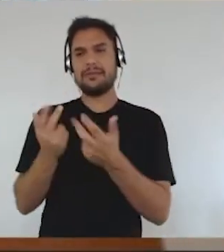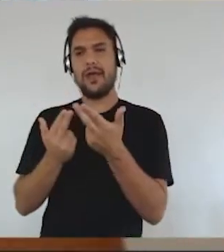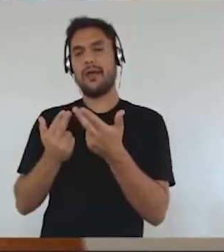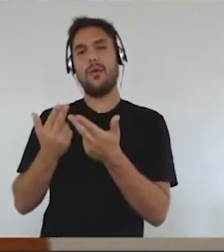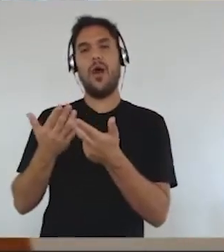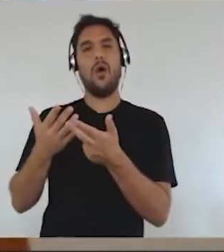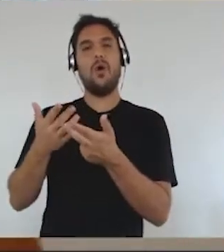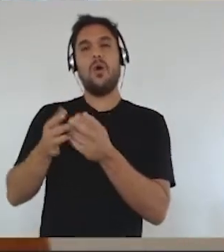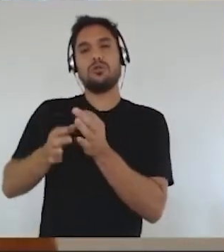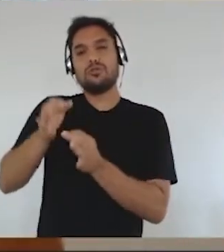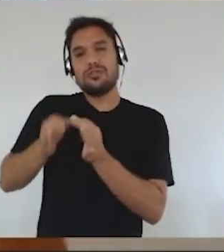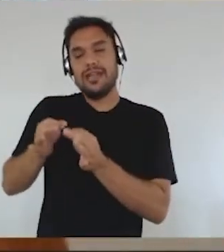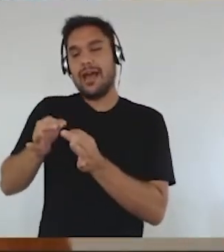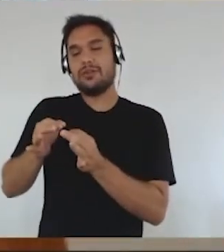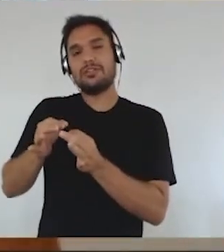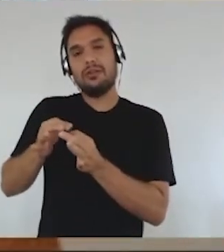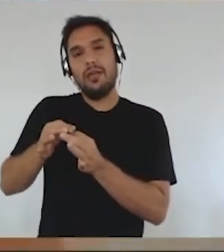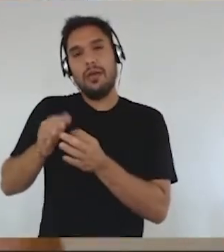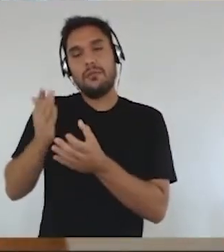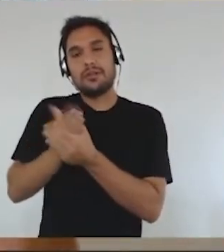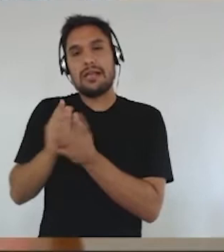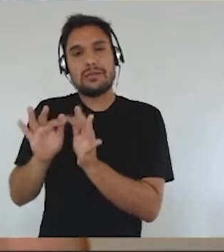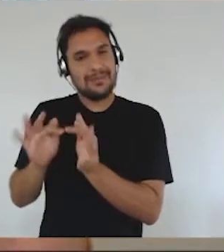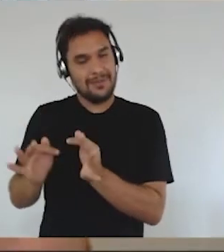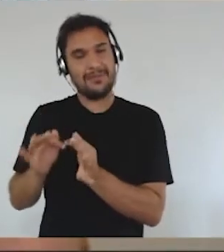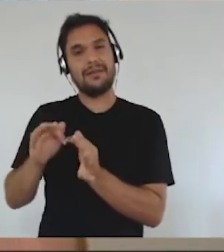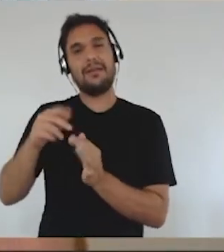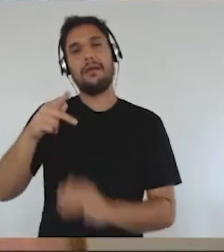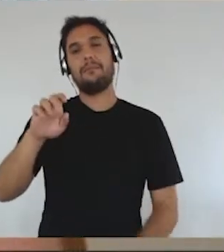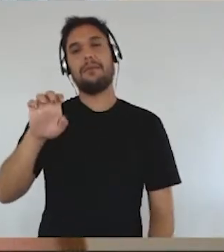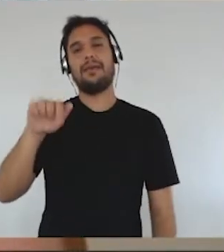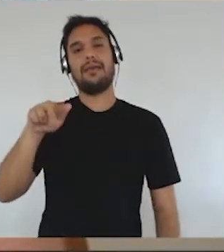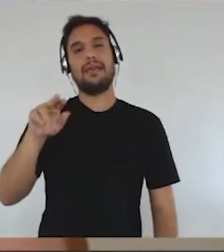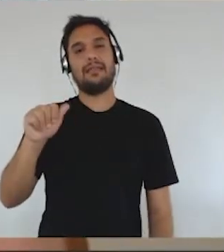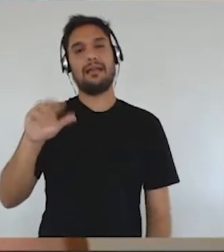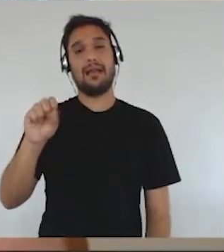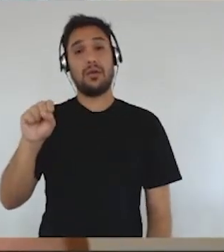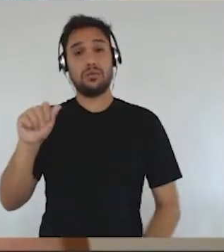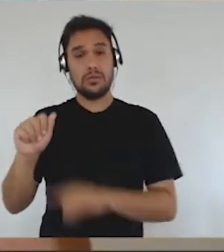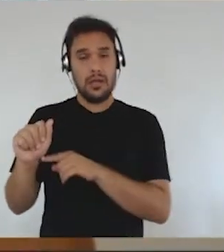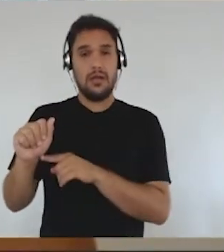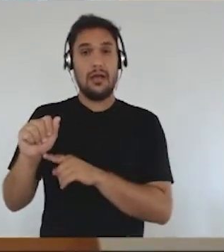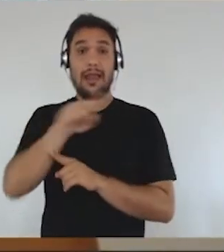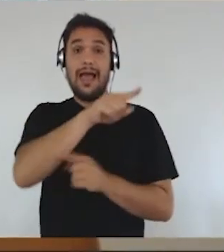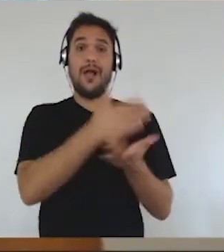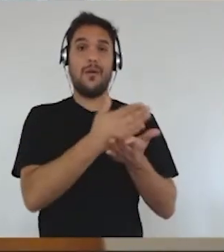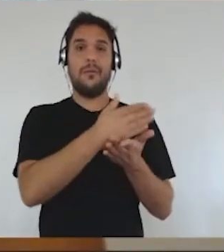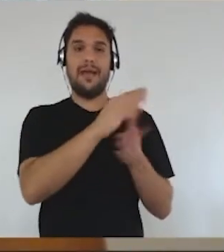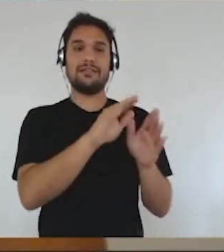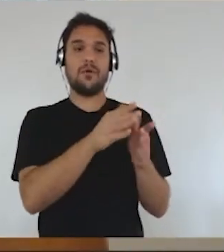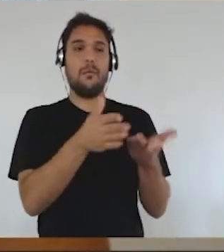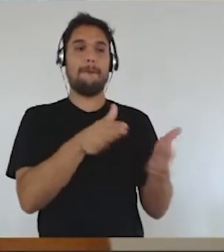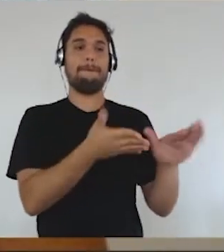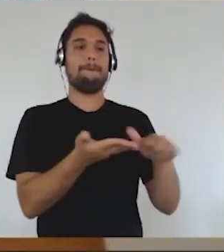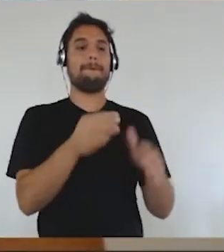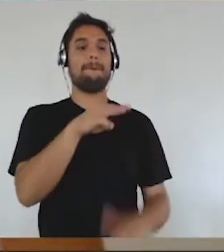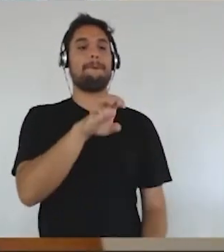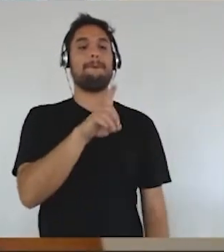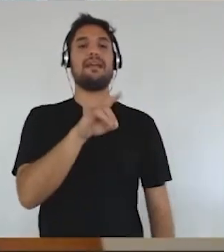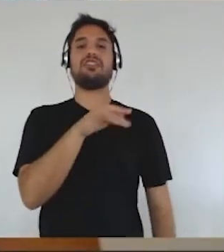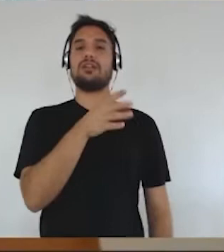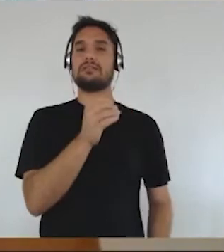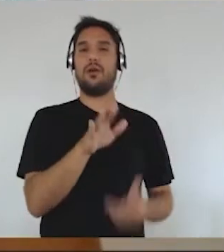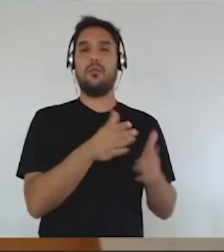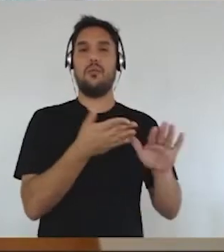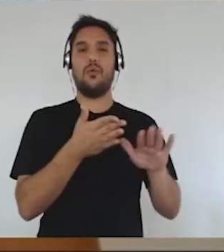pequenas causas, os juizados especiais, e lá começa-se com uma sessão de mediação. E vocês sabem que a